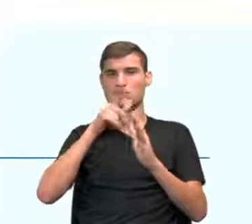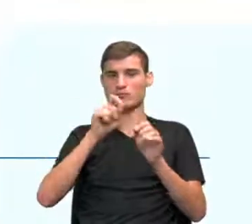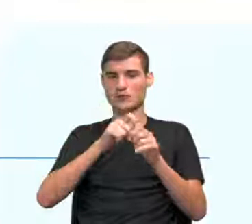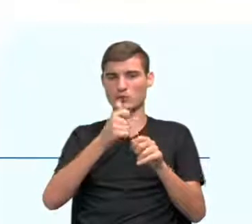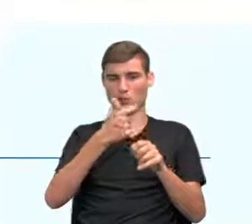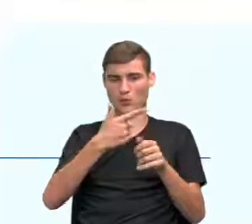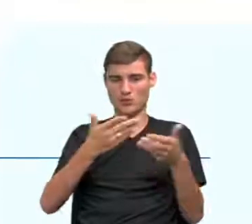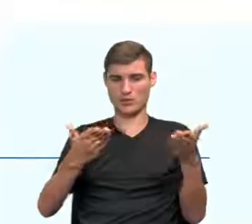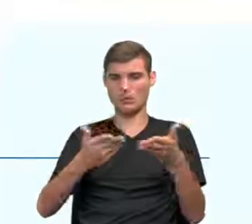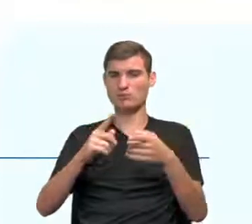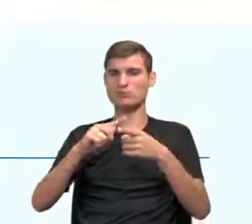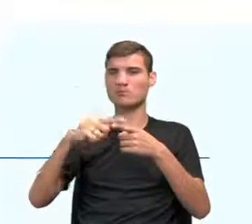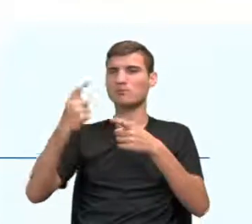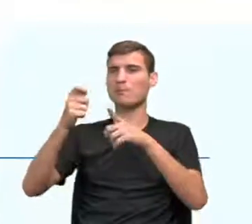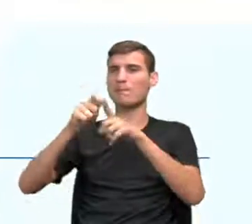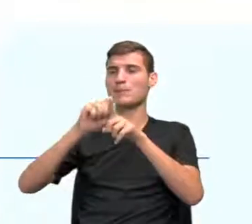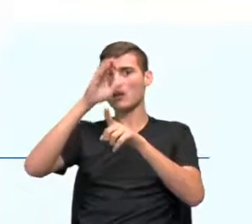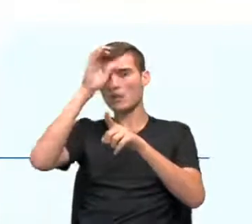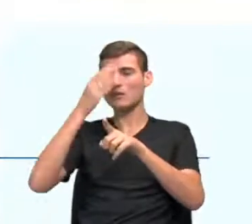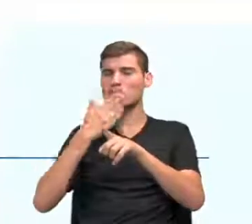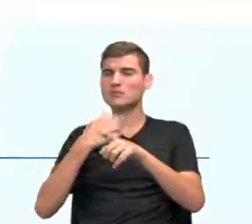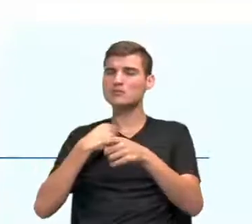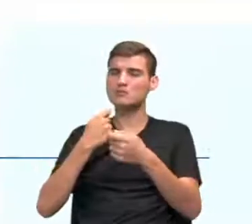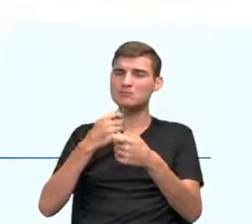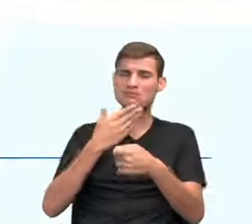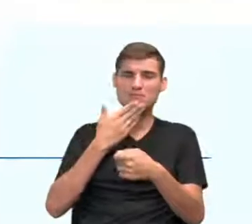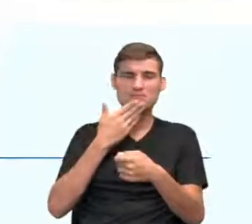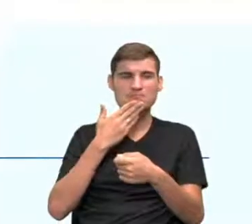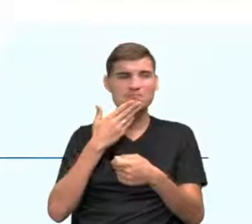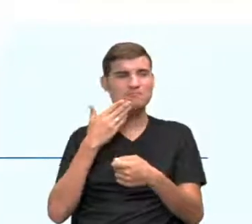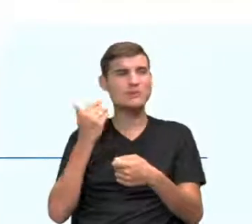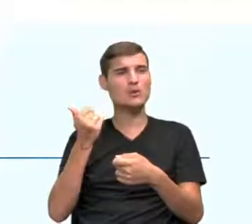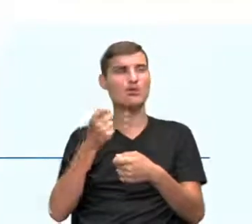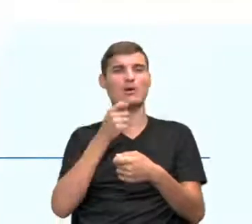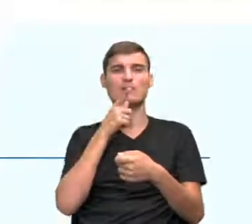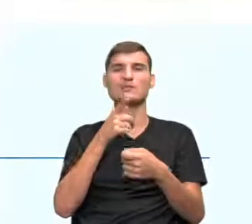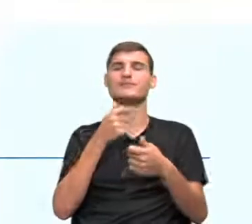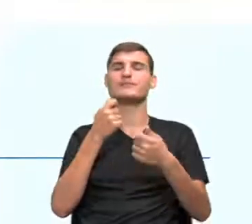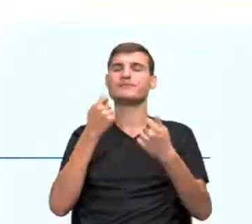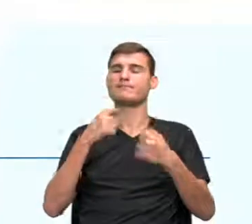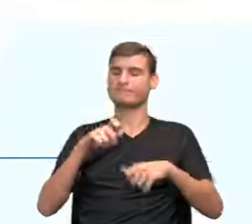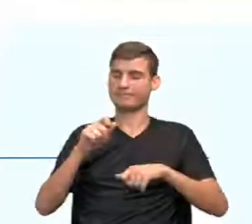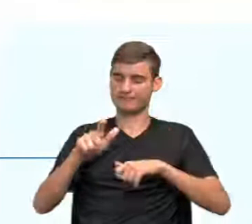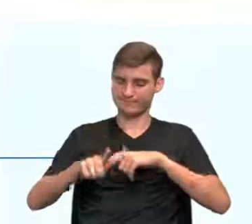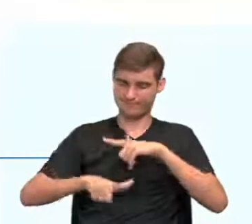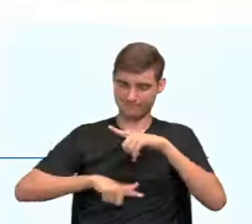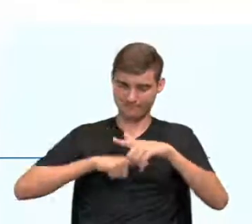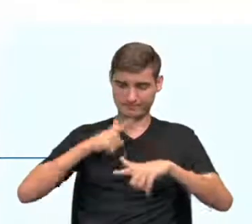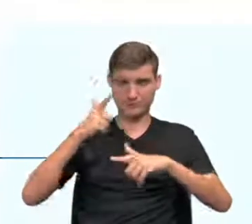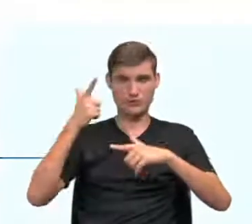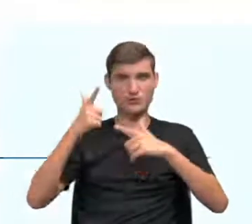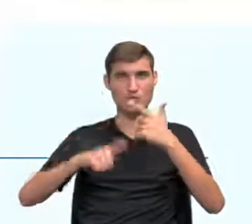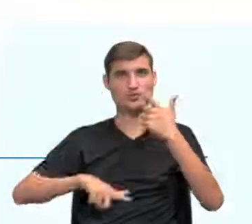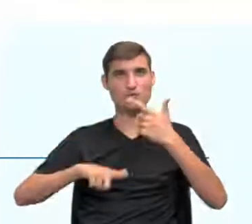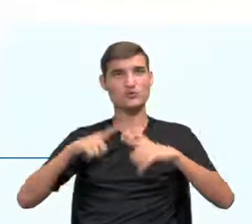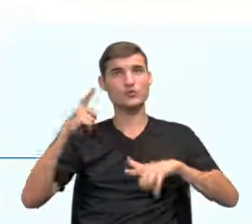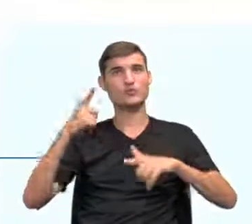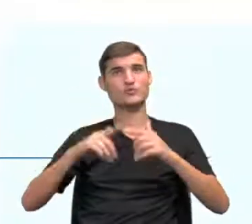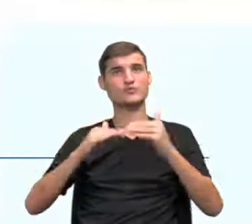agora, aí chega mês que vem o cliente fala, mas eu tenho um mercado que é mais específico ainda e eu preciso que seja